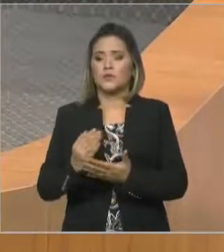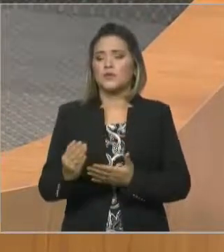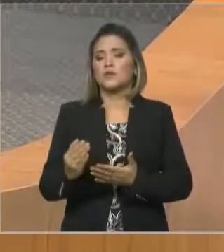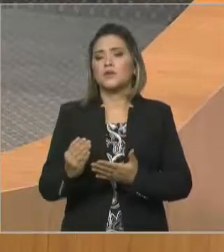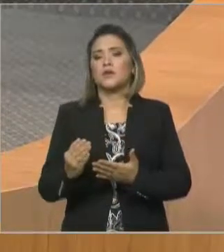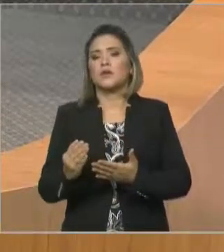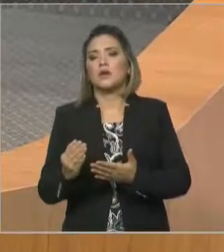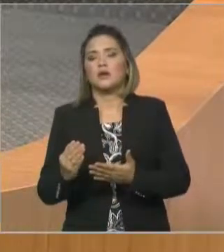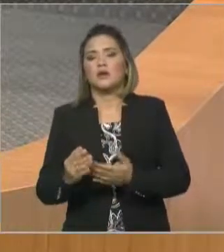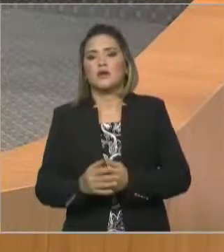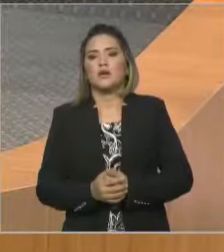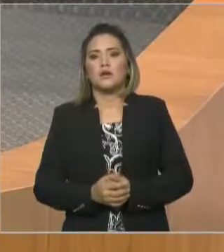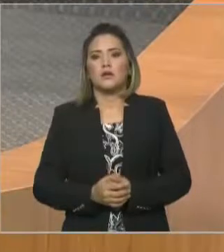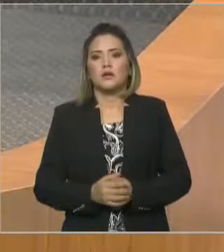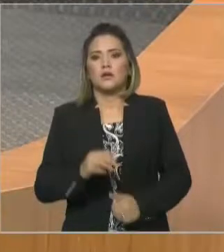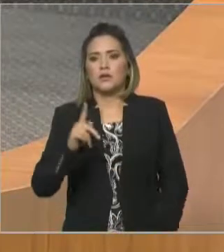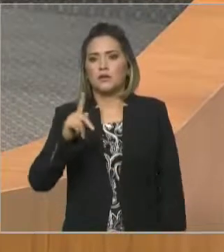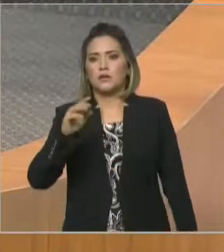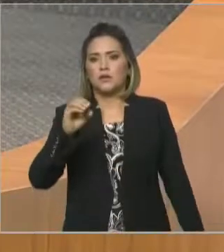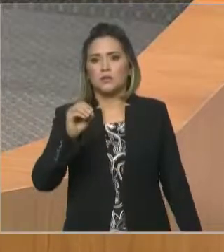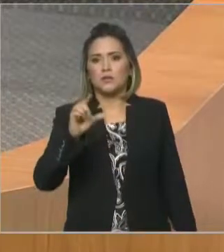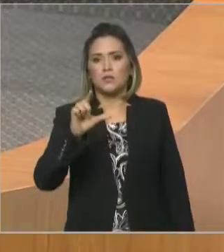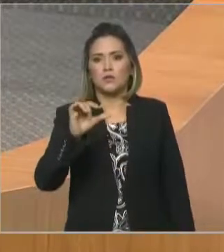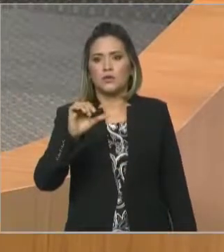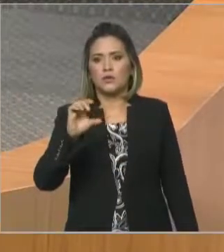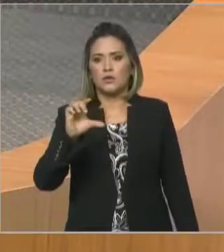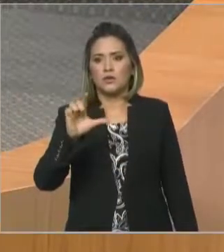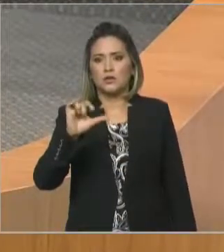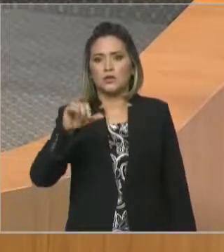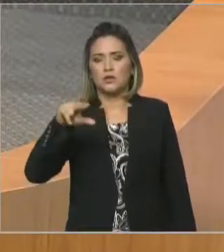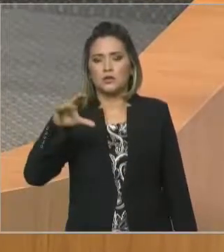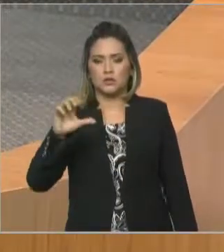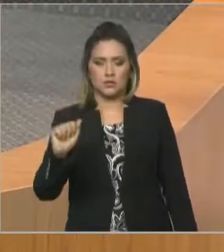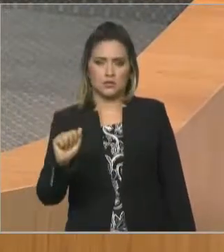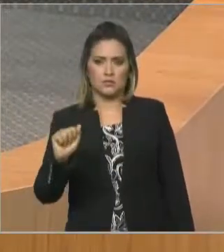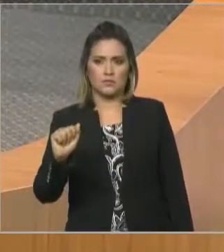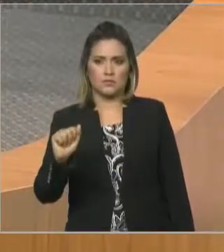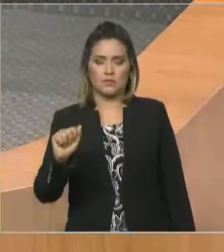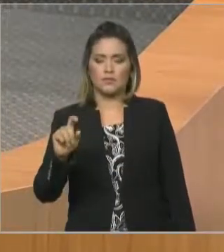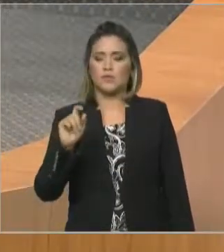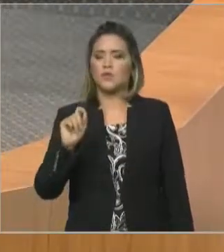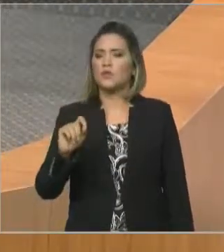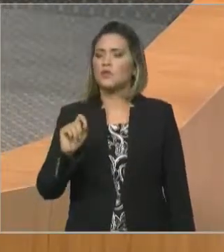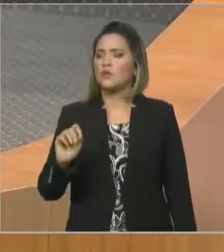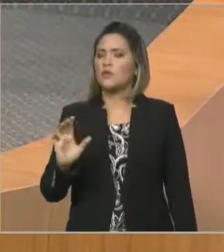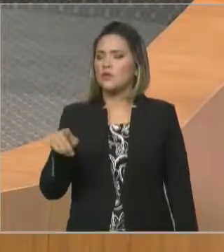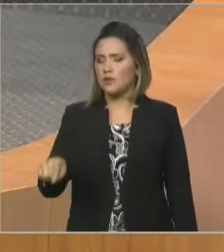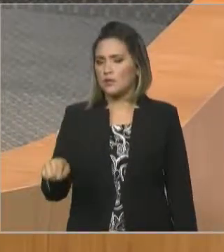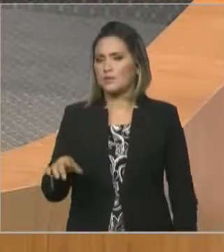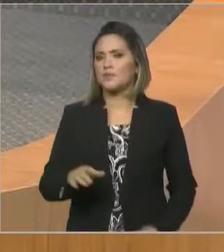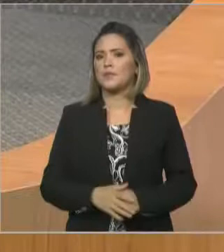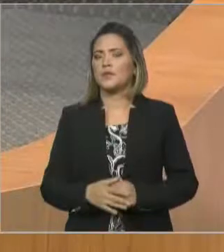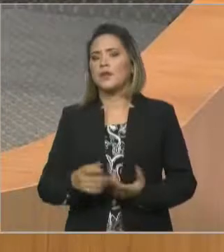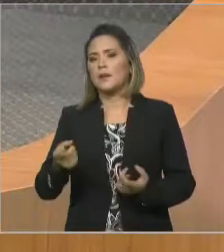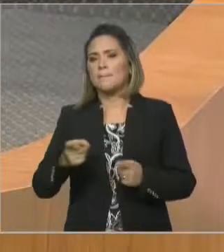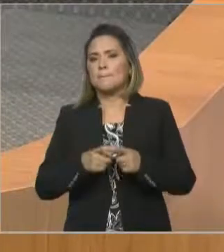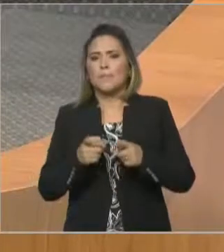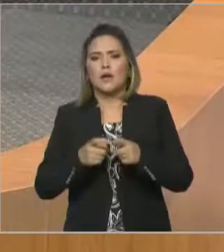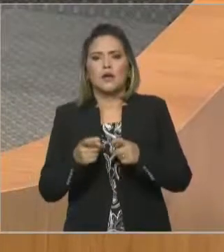funcionar como uma policlínica o que é uma policlínica é um modelo que a consultas ambulatoriais diversas